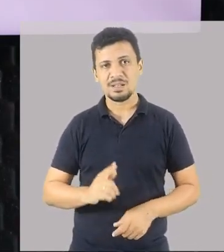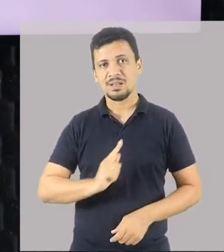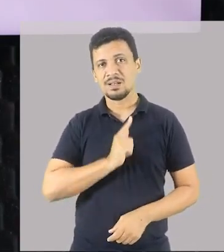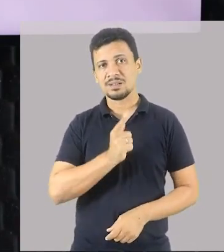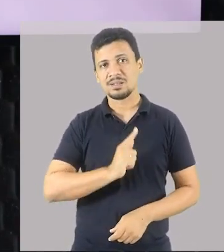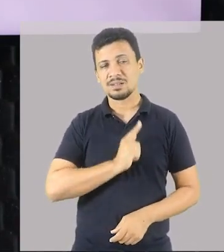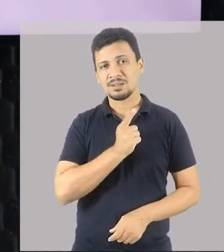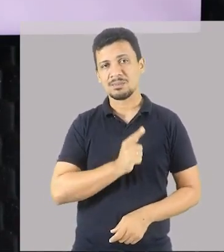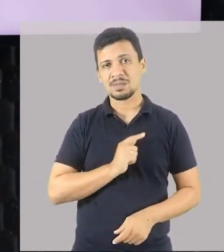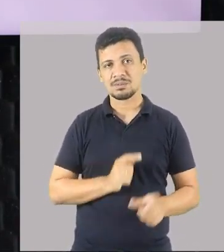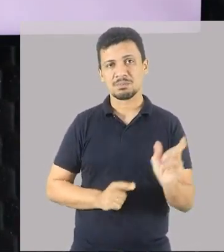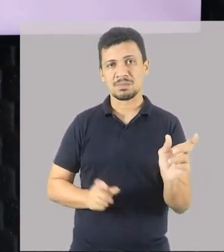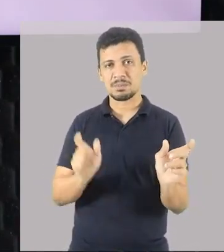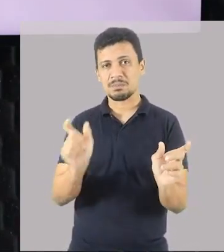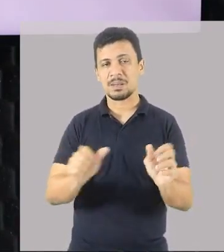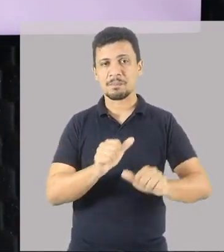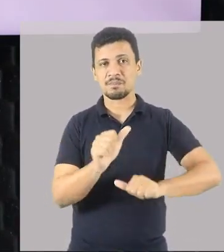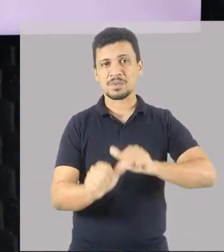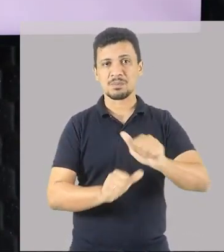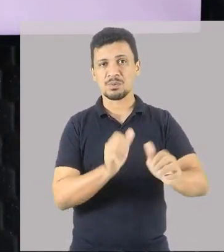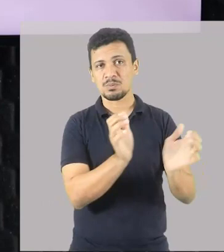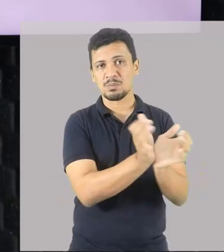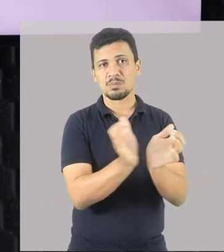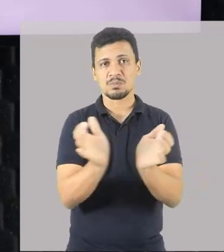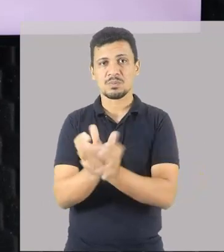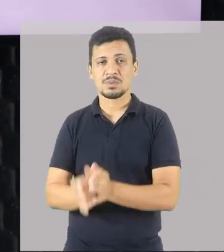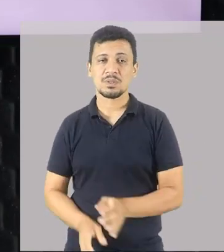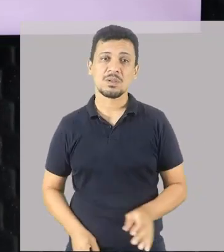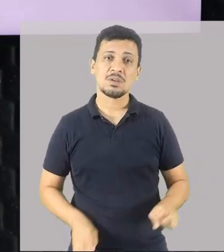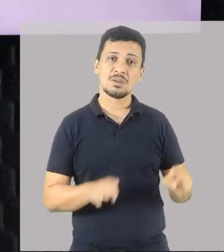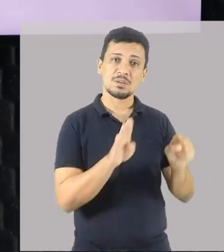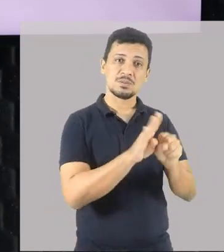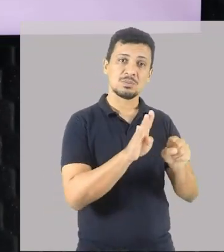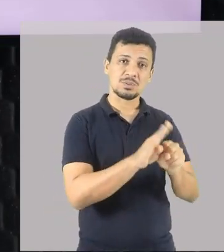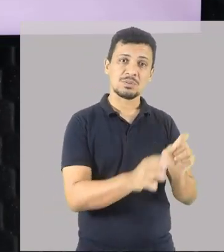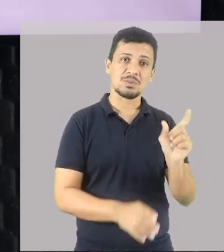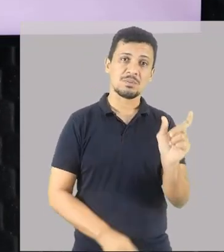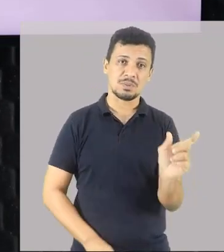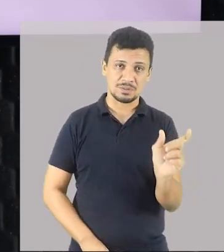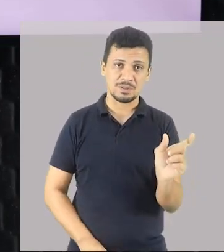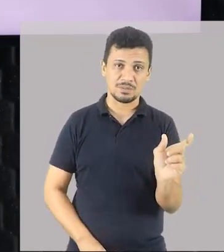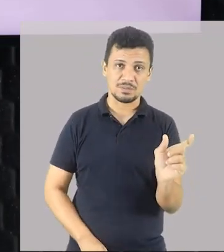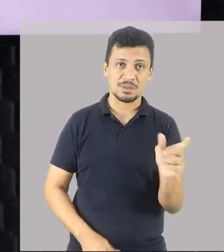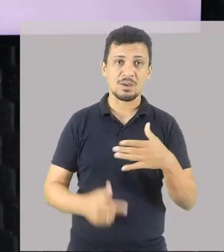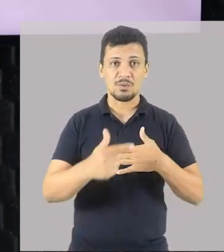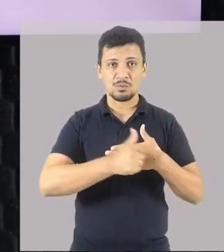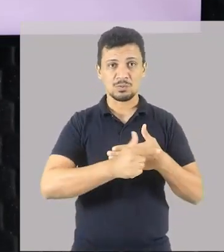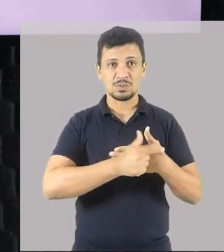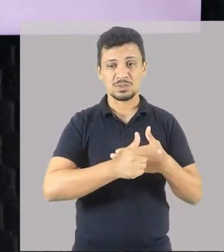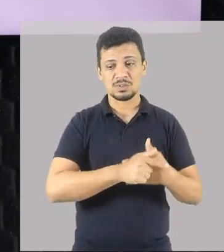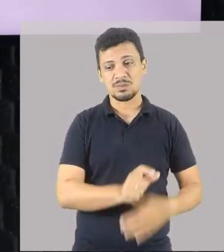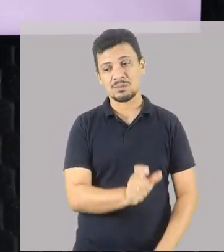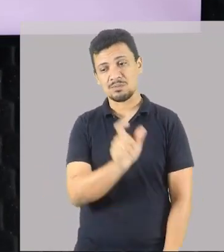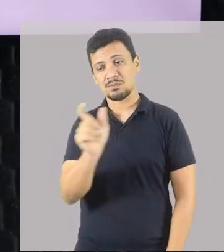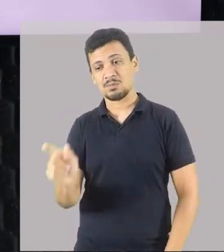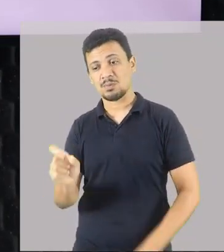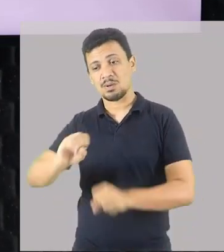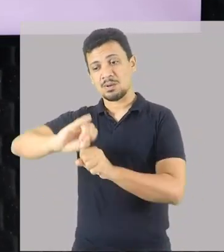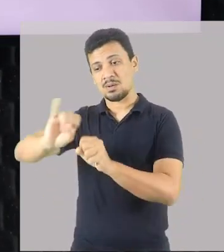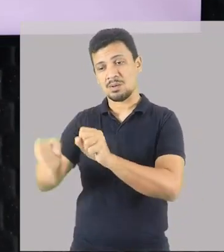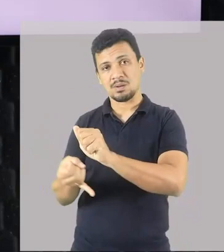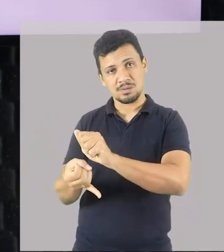palavras. Por exemplo, a palavra tem função substantiva e você coloca naquela frase com função adjetiva. Tem uma